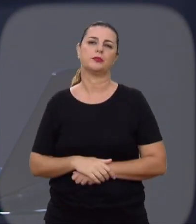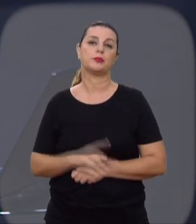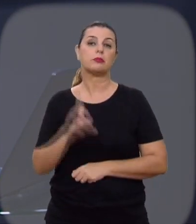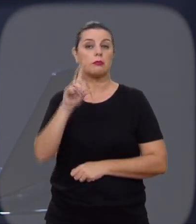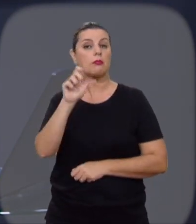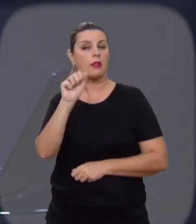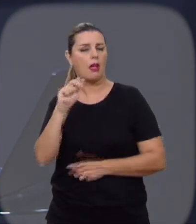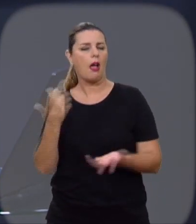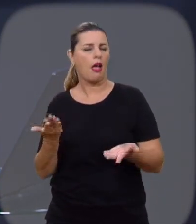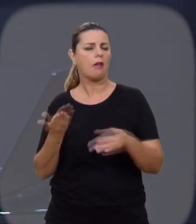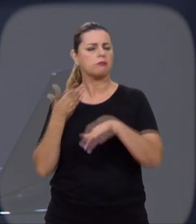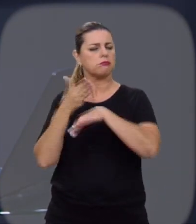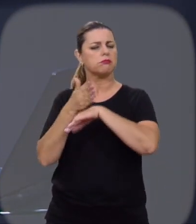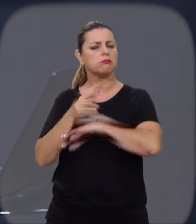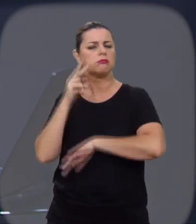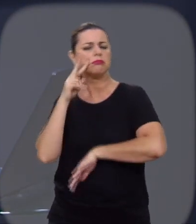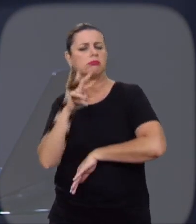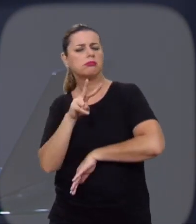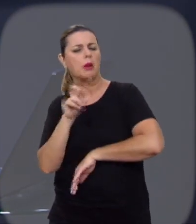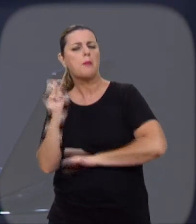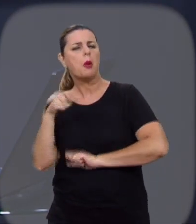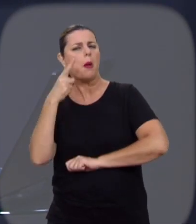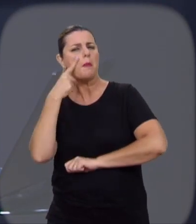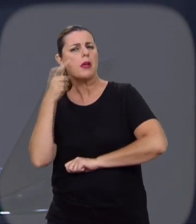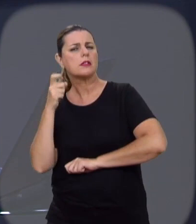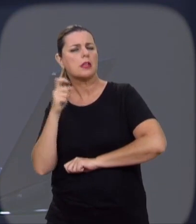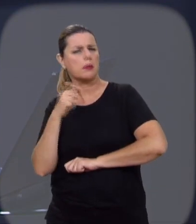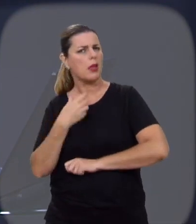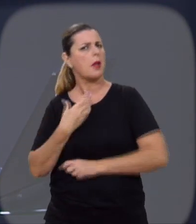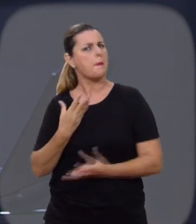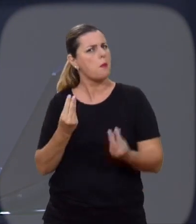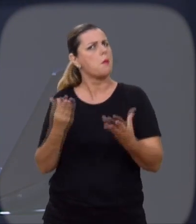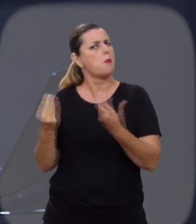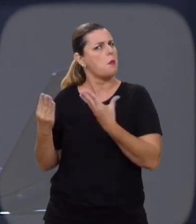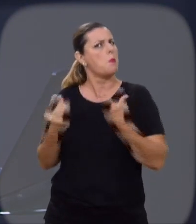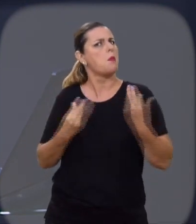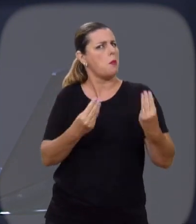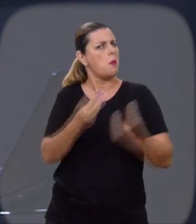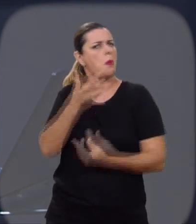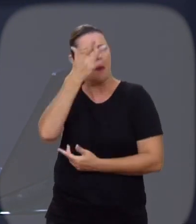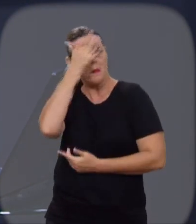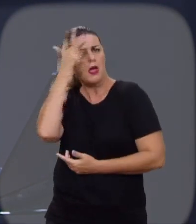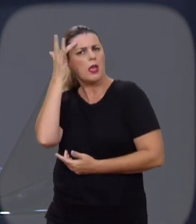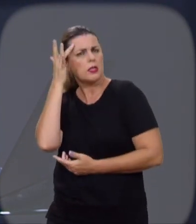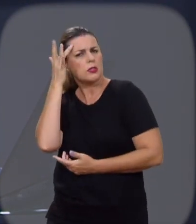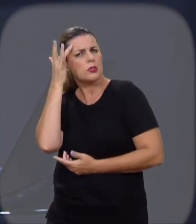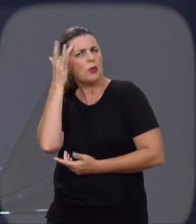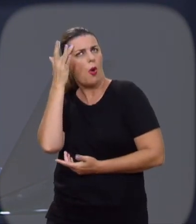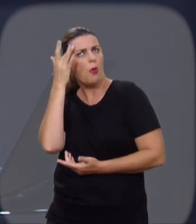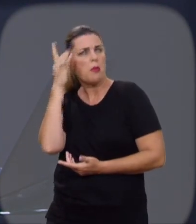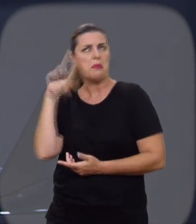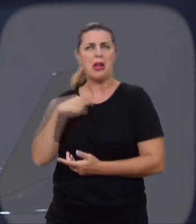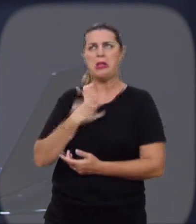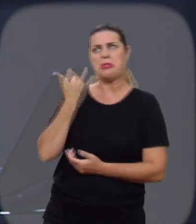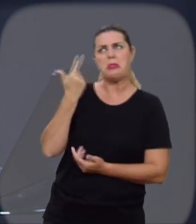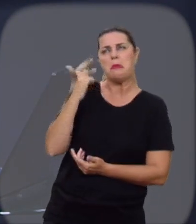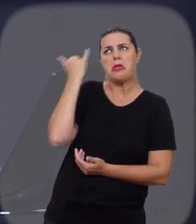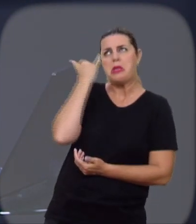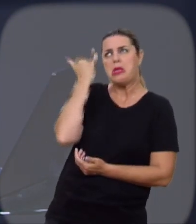pode perceber que é um número expressivo. Pode a gente não ter uma